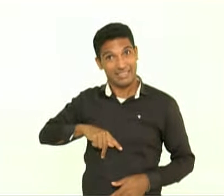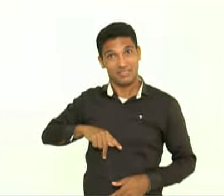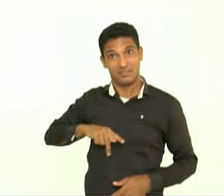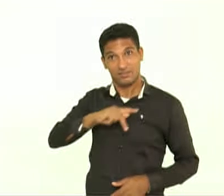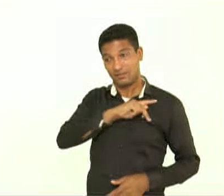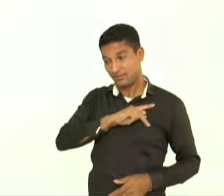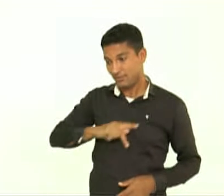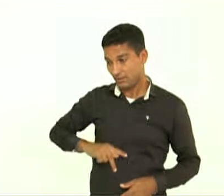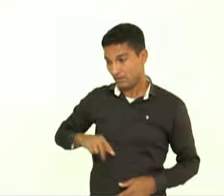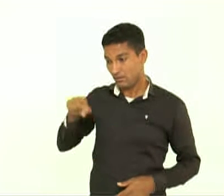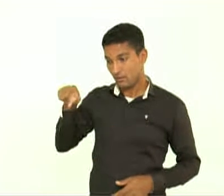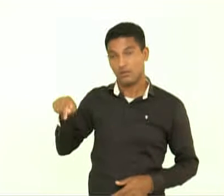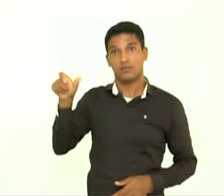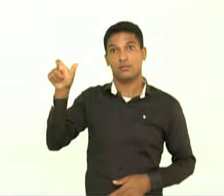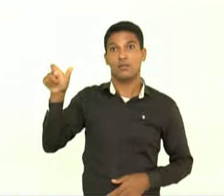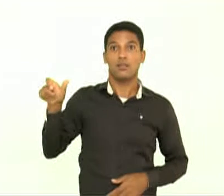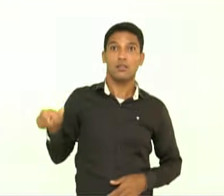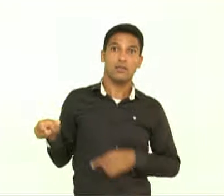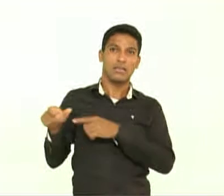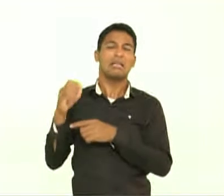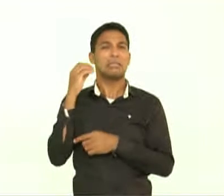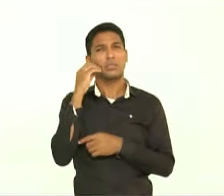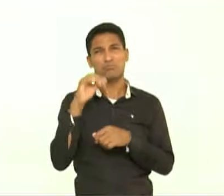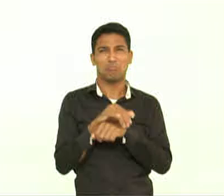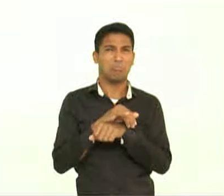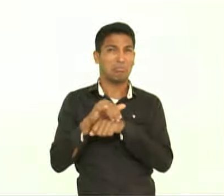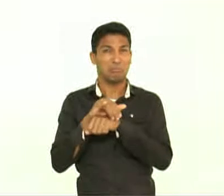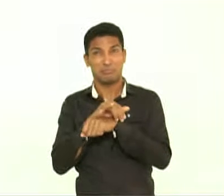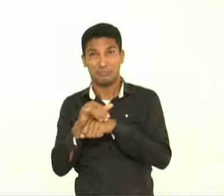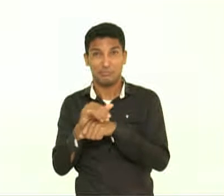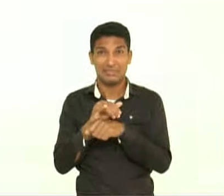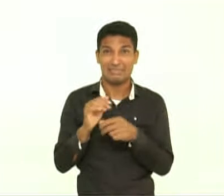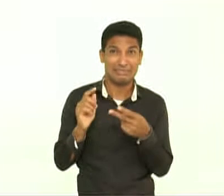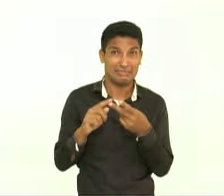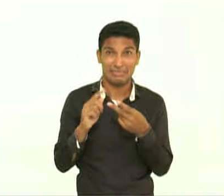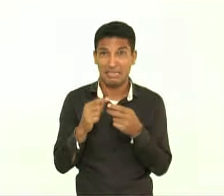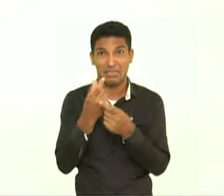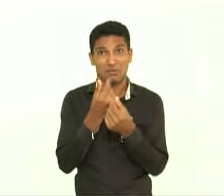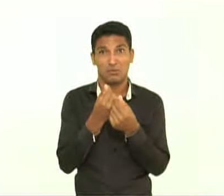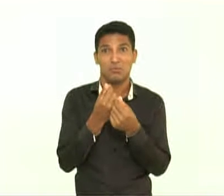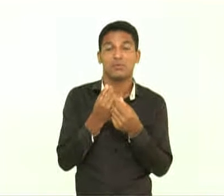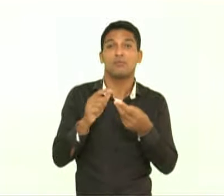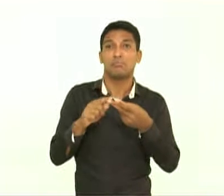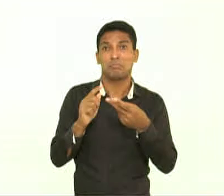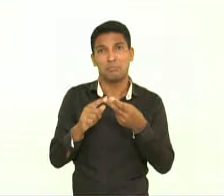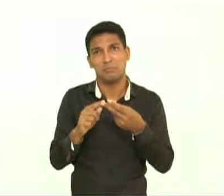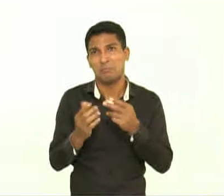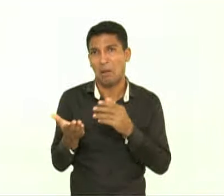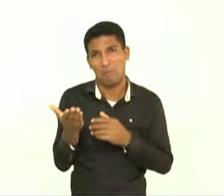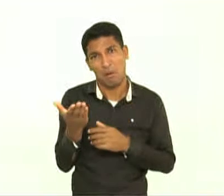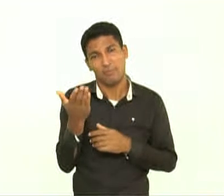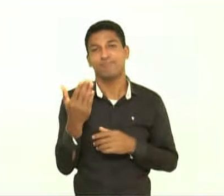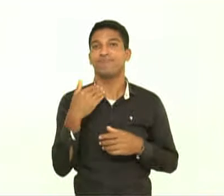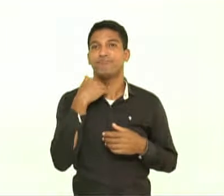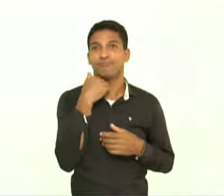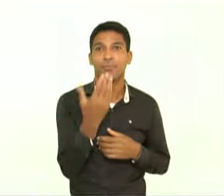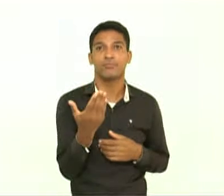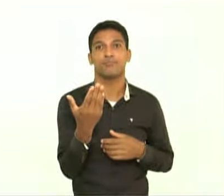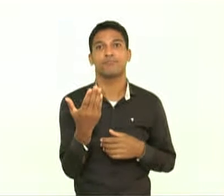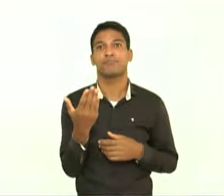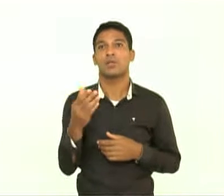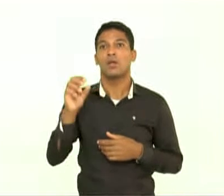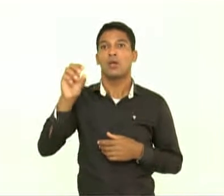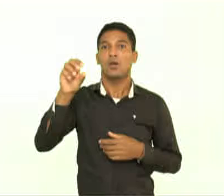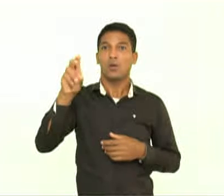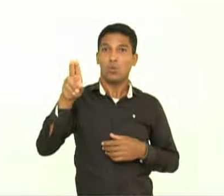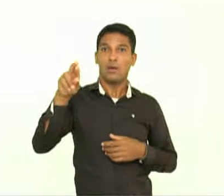viu ainda que a Alemanha se reunificou definitivamente em outubro de 1990. Ainda, os países